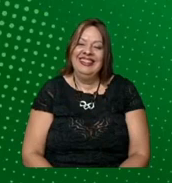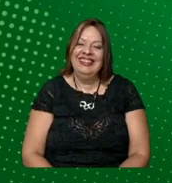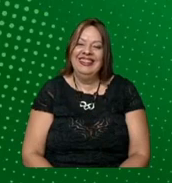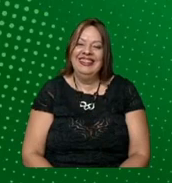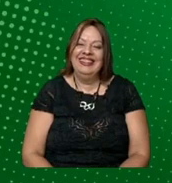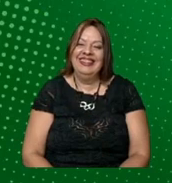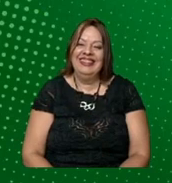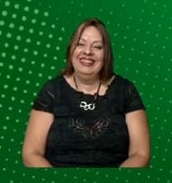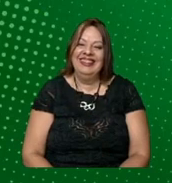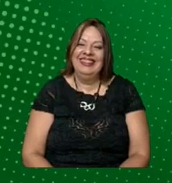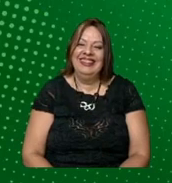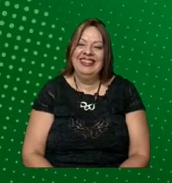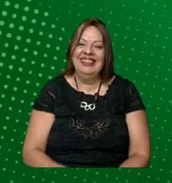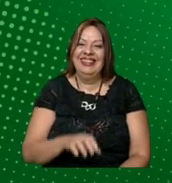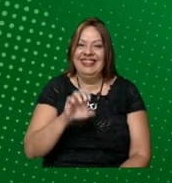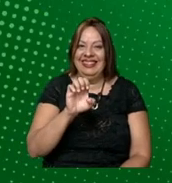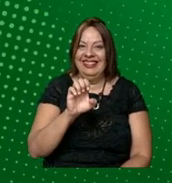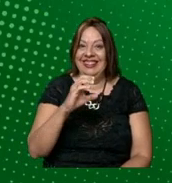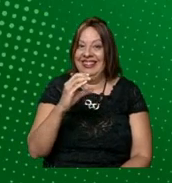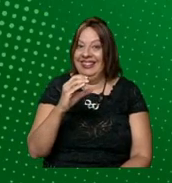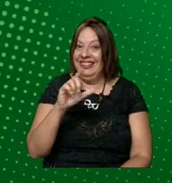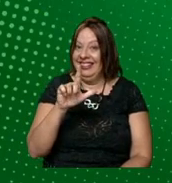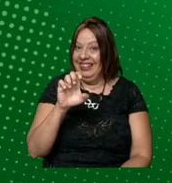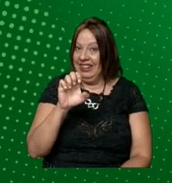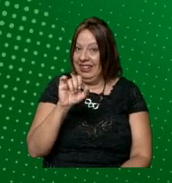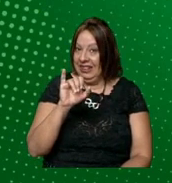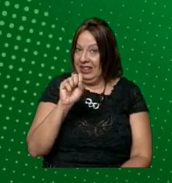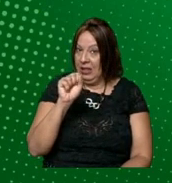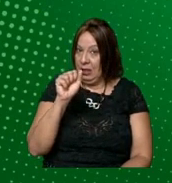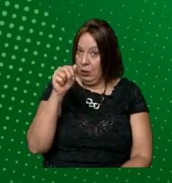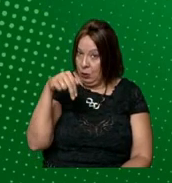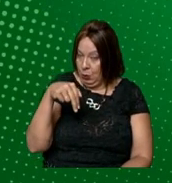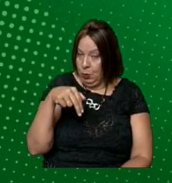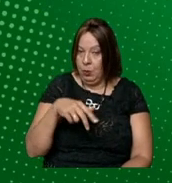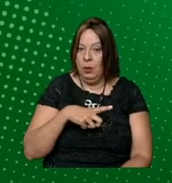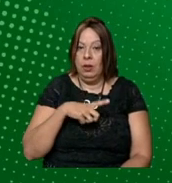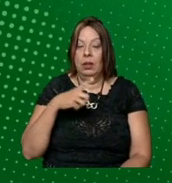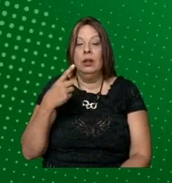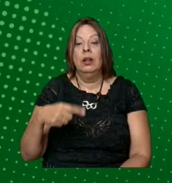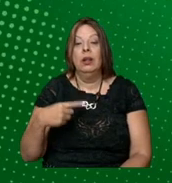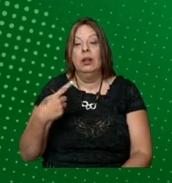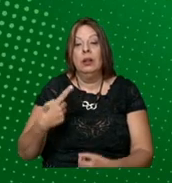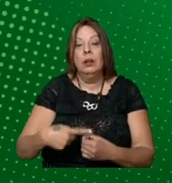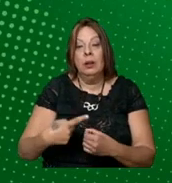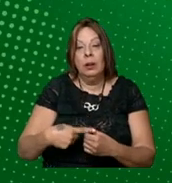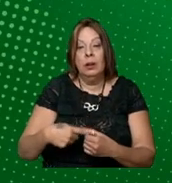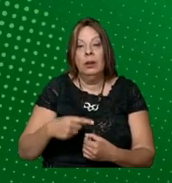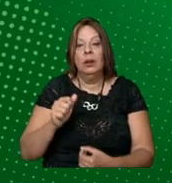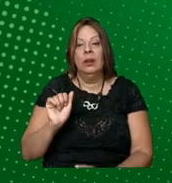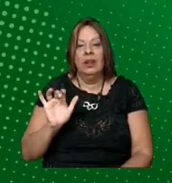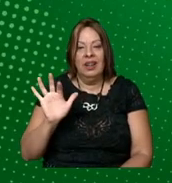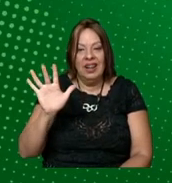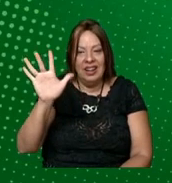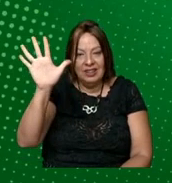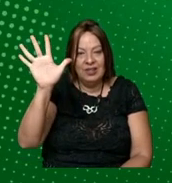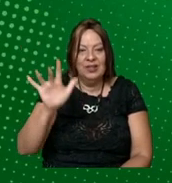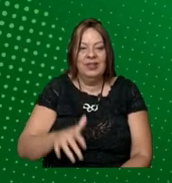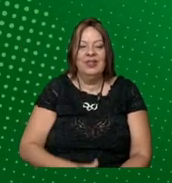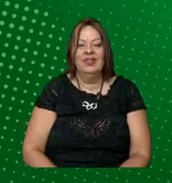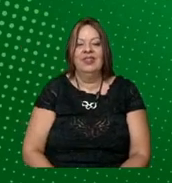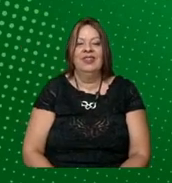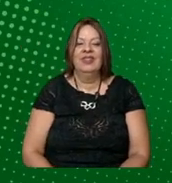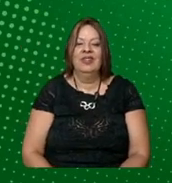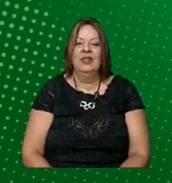257343 saiu para Ecleuson. Ecleuson, é. Da cidade pé-quente de Lagarto, meu conterrâneo